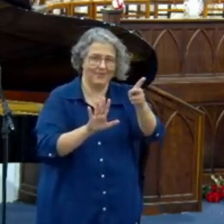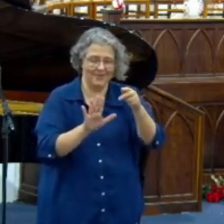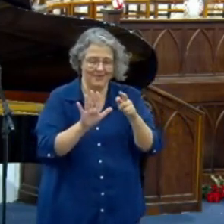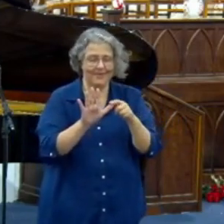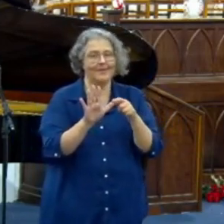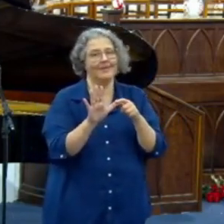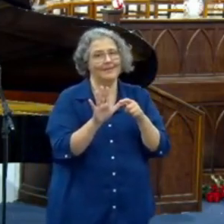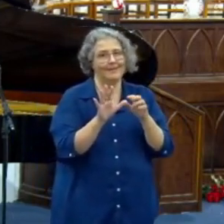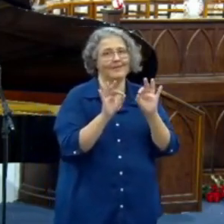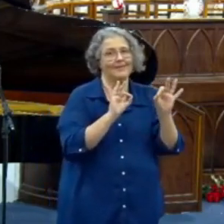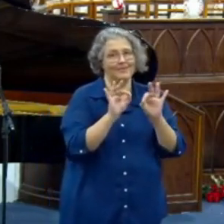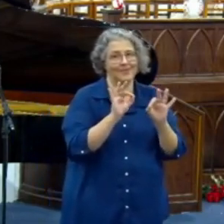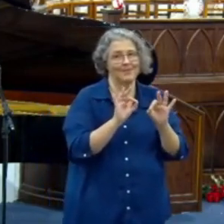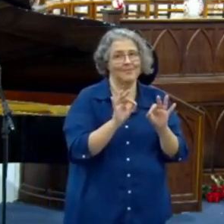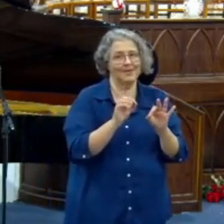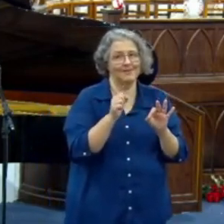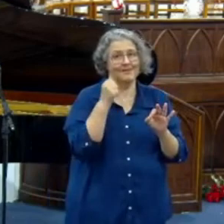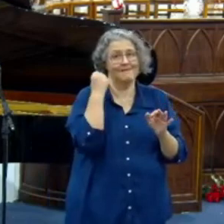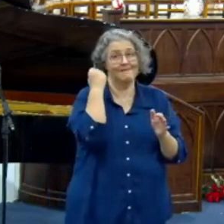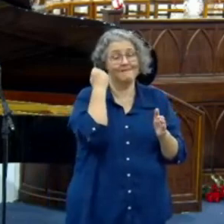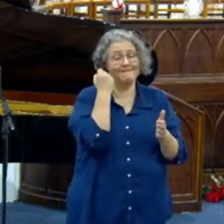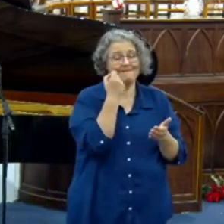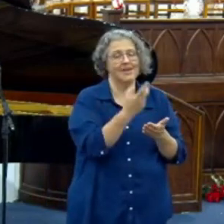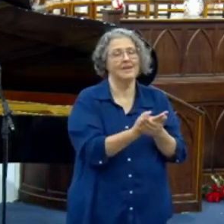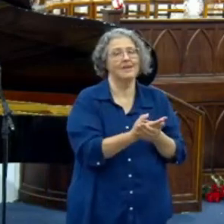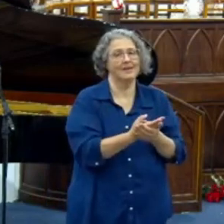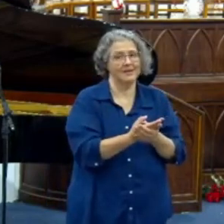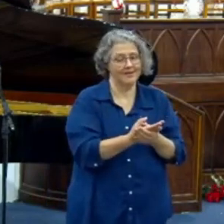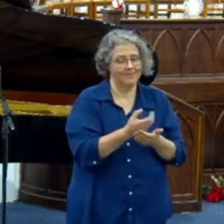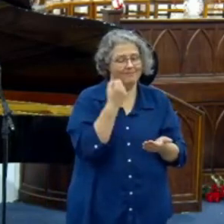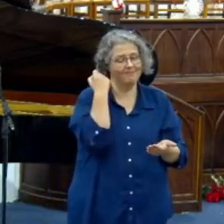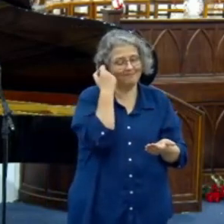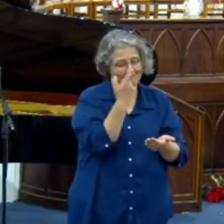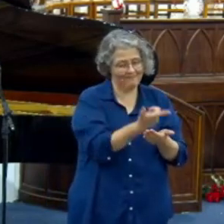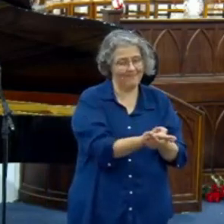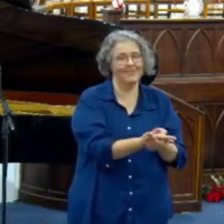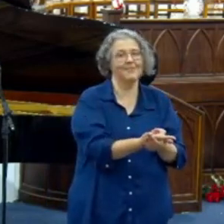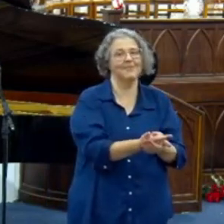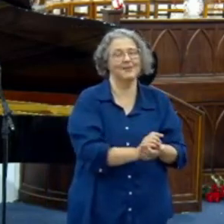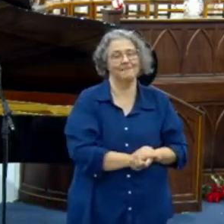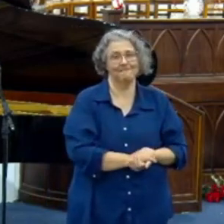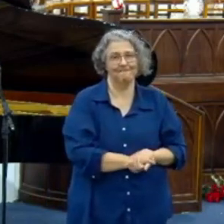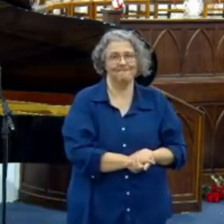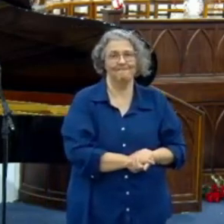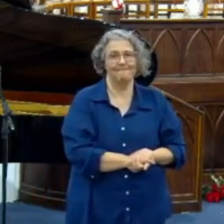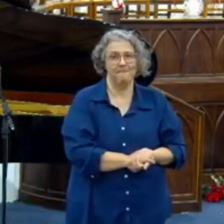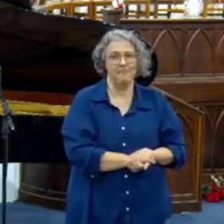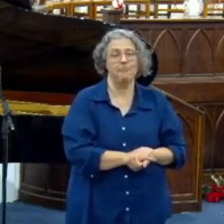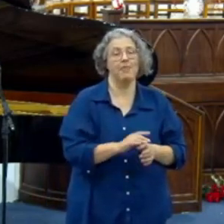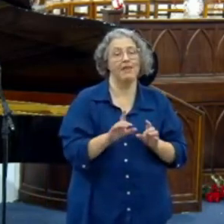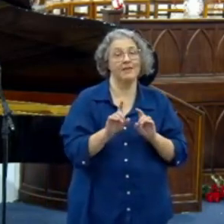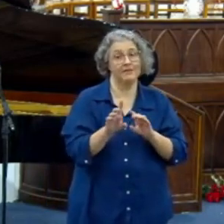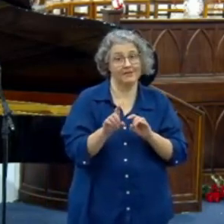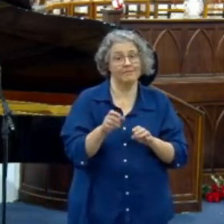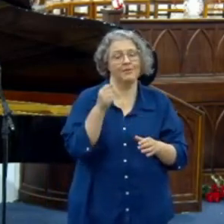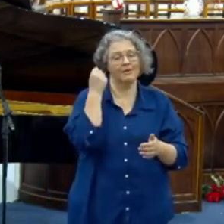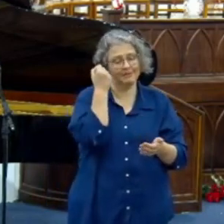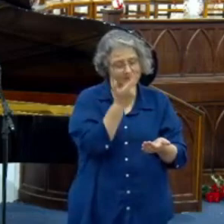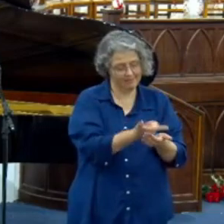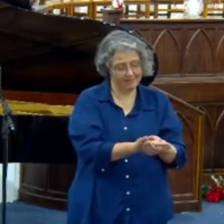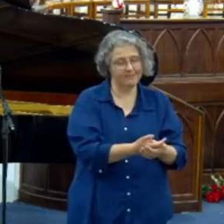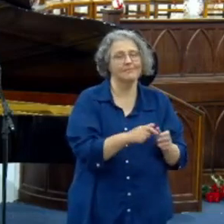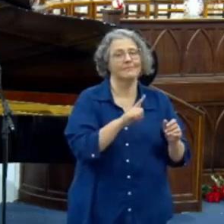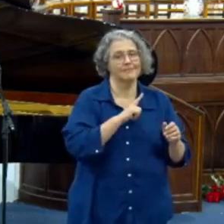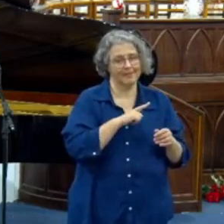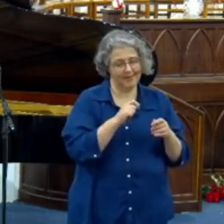Prepara-te para um preço, um custo, o custo do discipulado. Discipulado tem custo, nós vemos aqui nessa